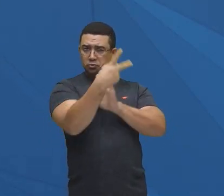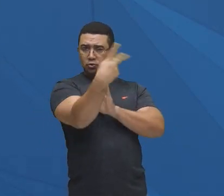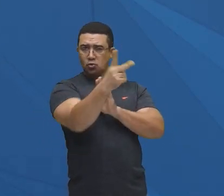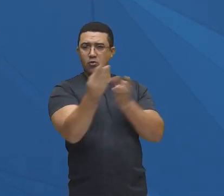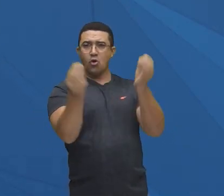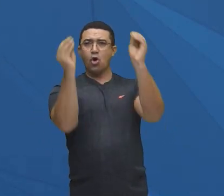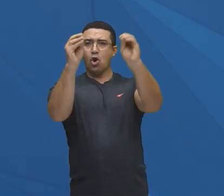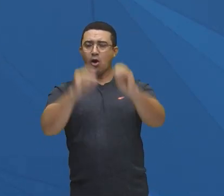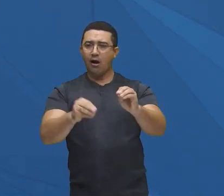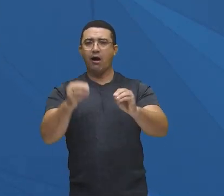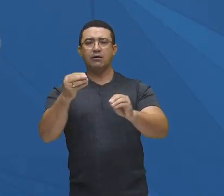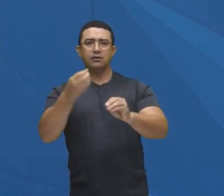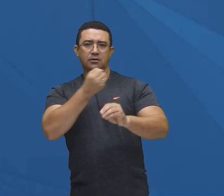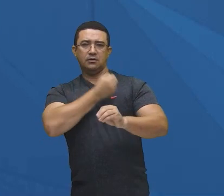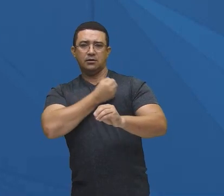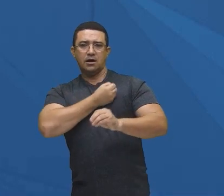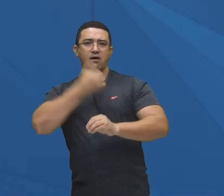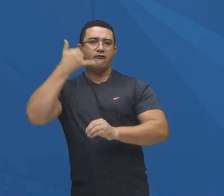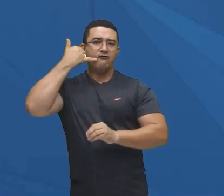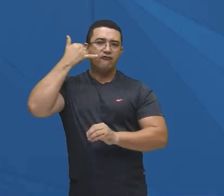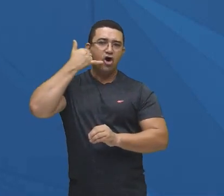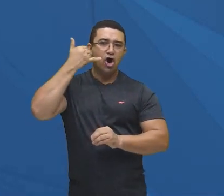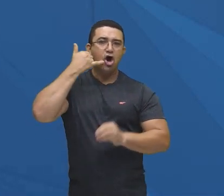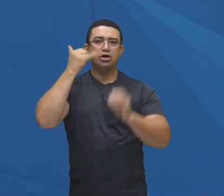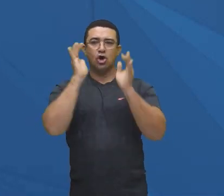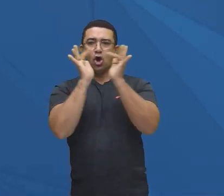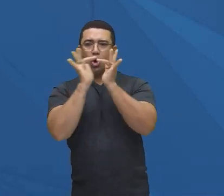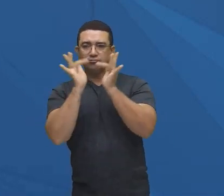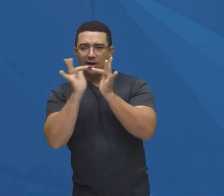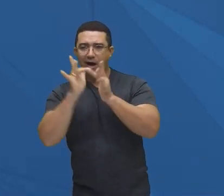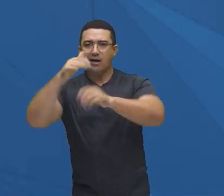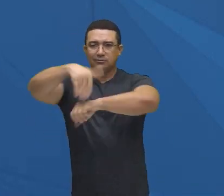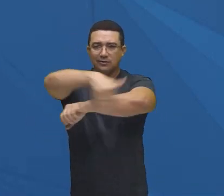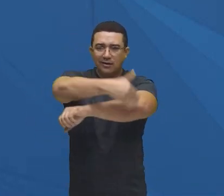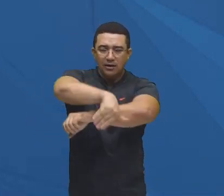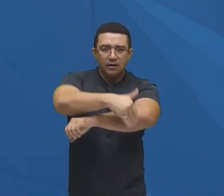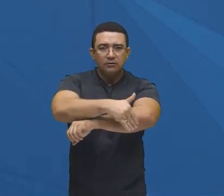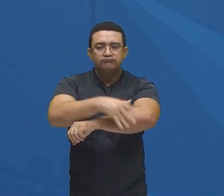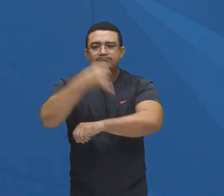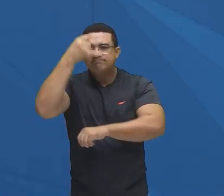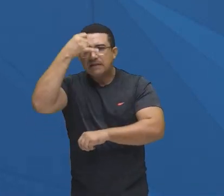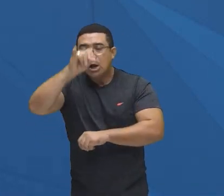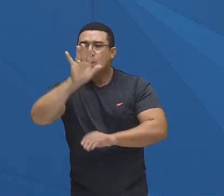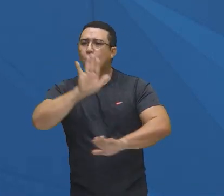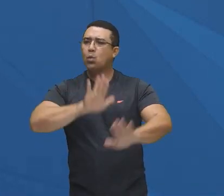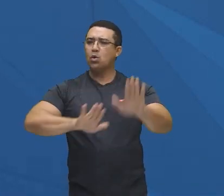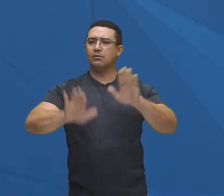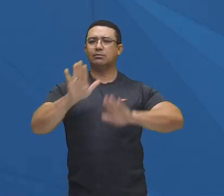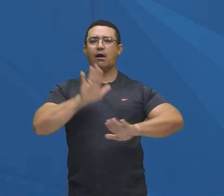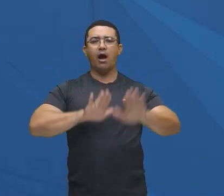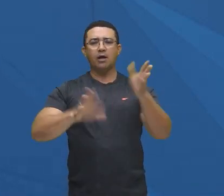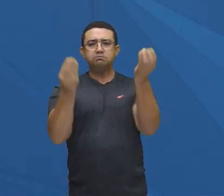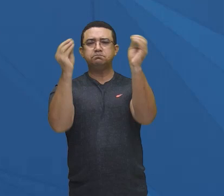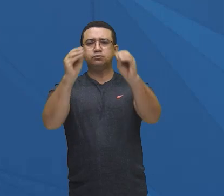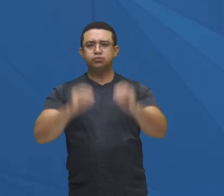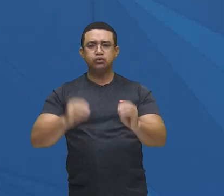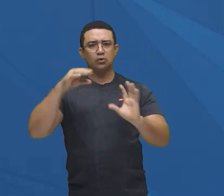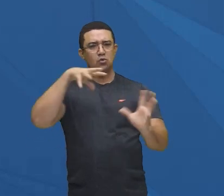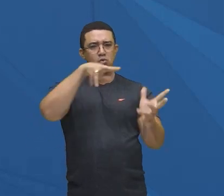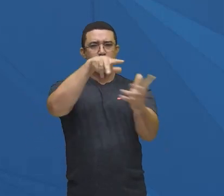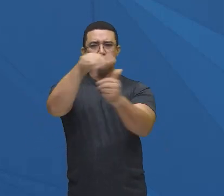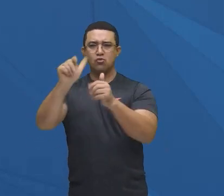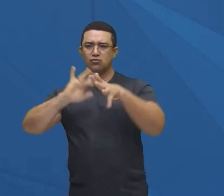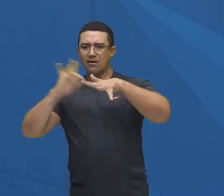de telefone, outras informações de contato, endereço, né? Cuidado total nesse mundo digital de